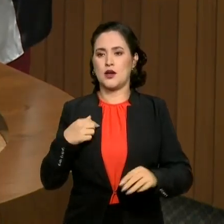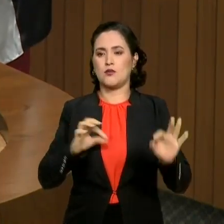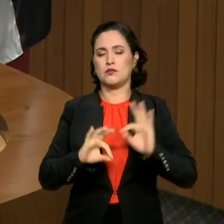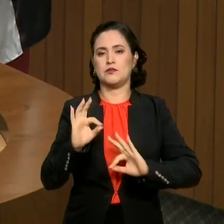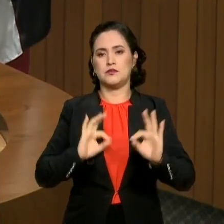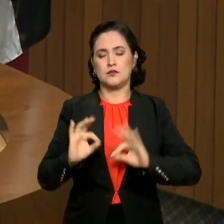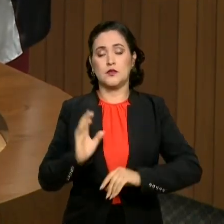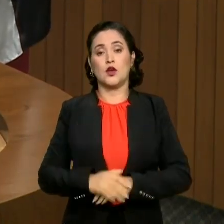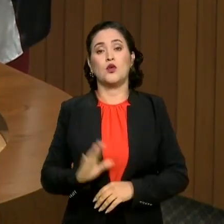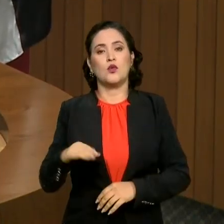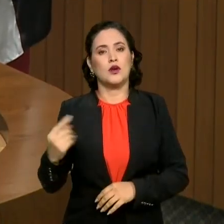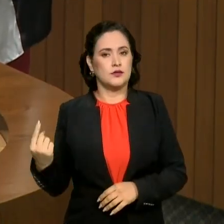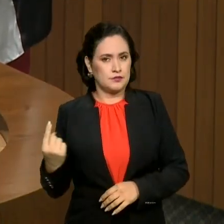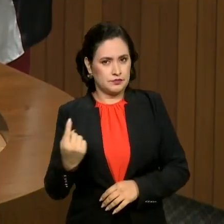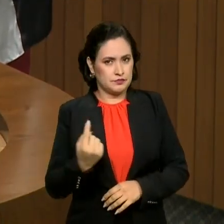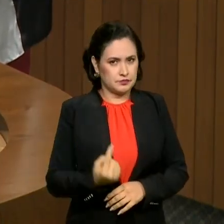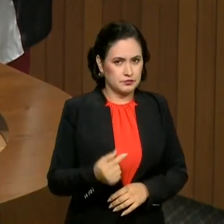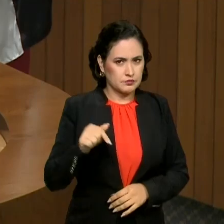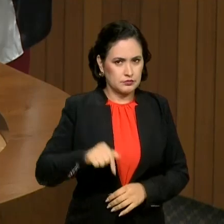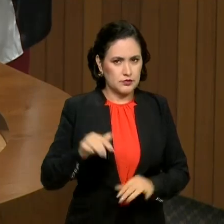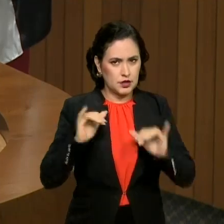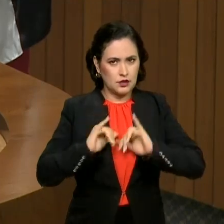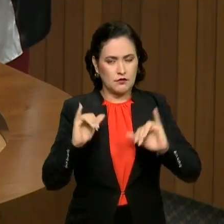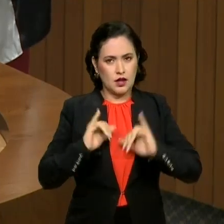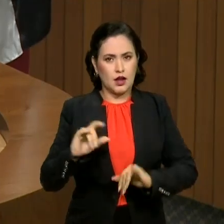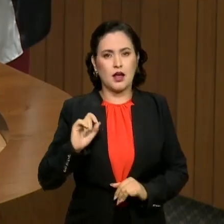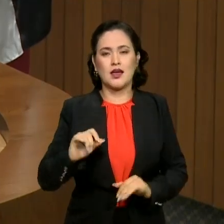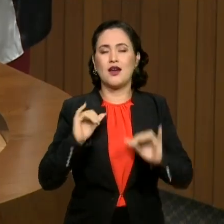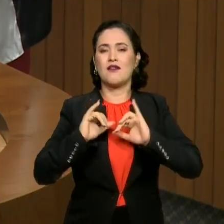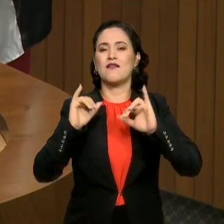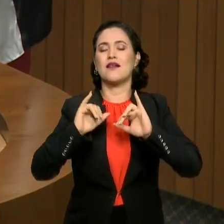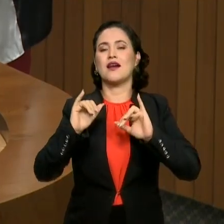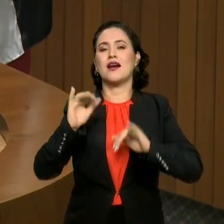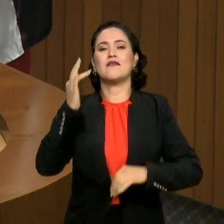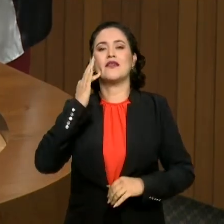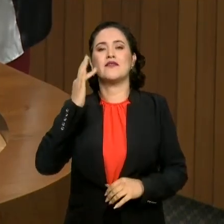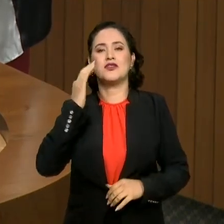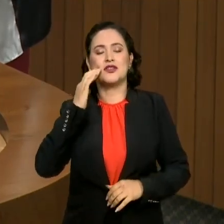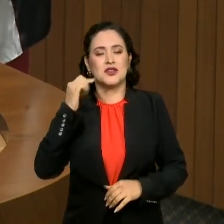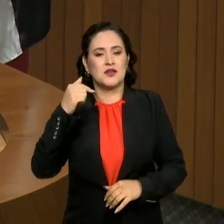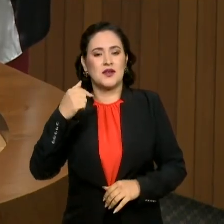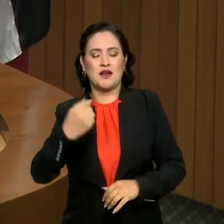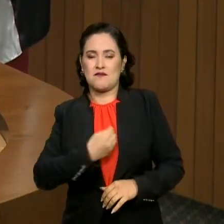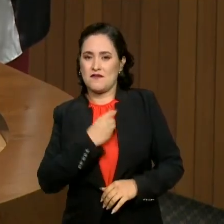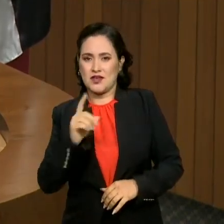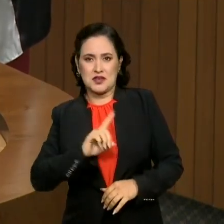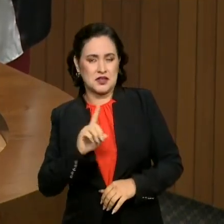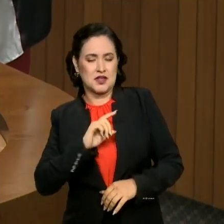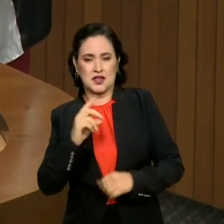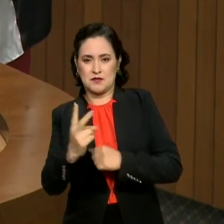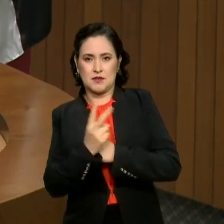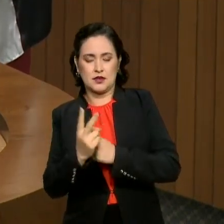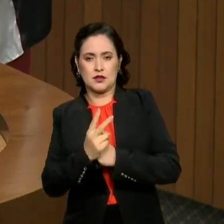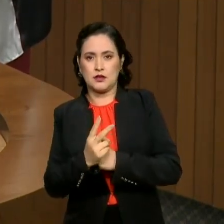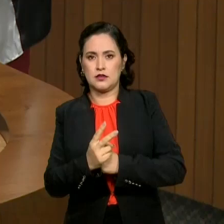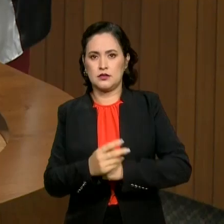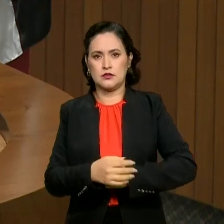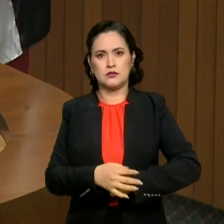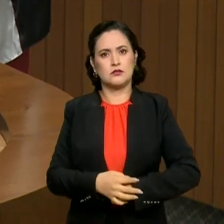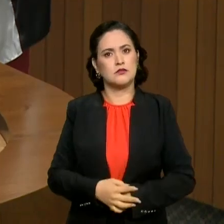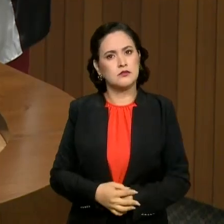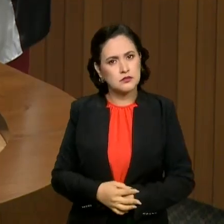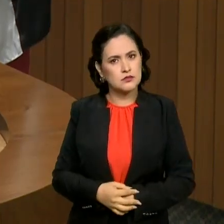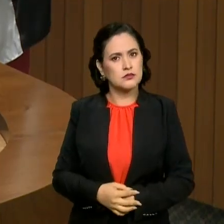Excelência sobe à tribuna para dizer que eu falo do Flávio Dino, ele não está aqui para se defender, comete o erro de estar apontando um dedo para si,